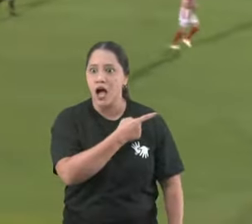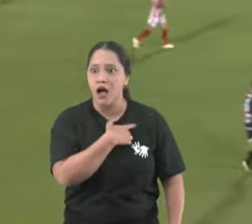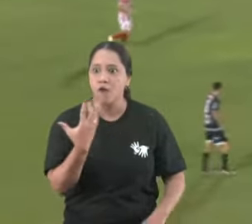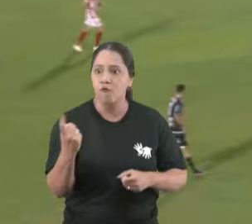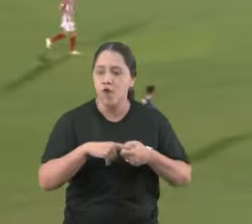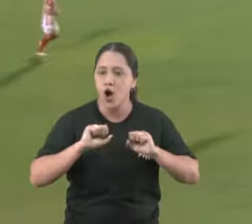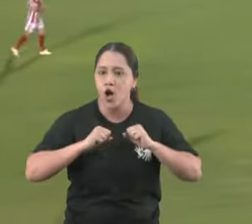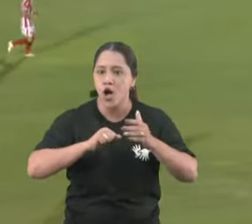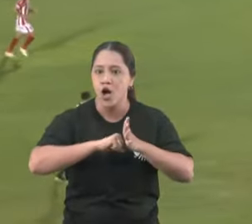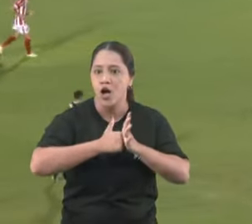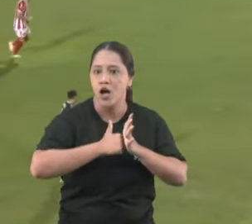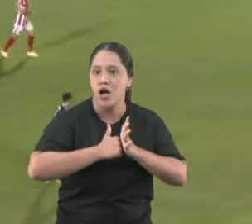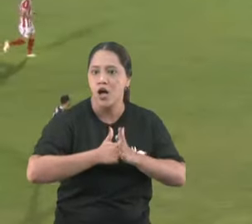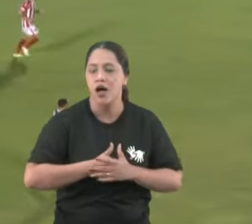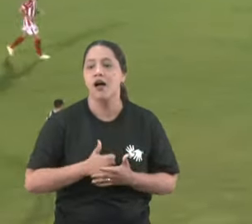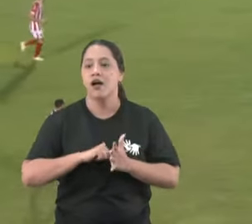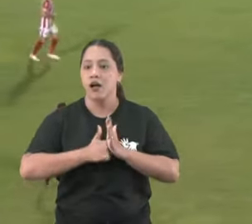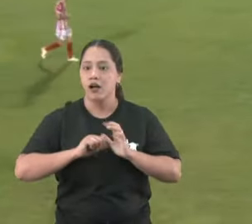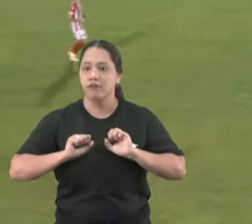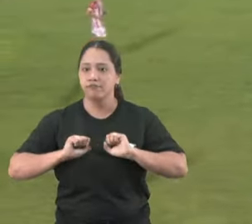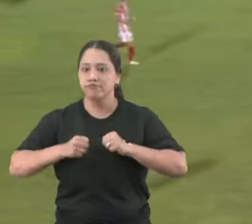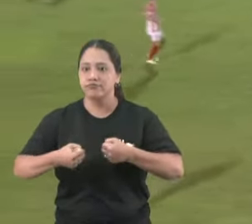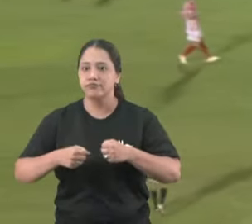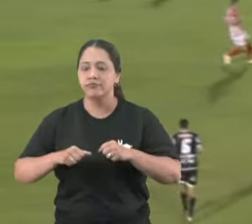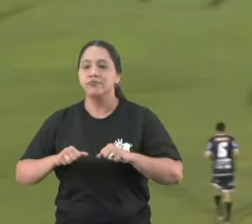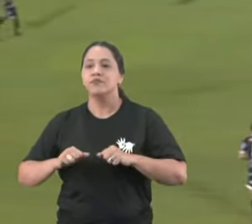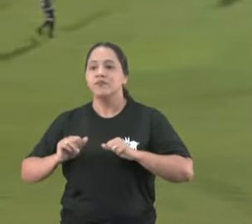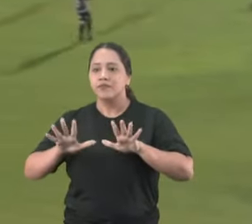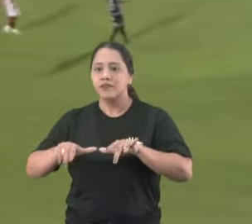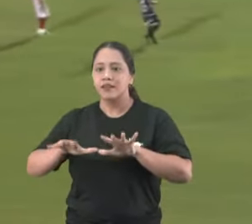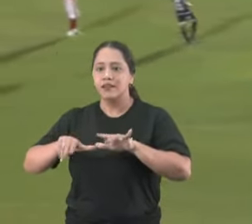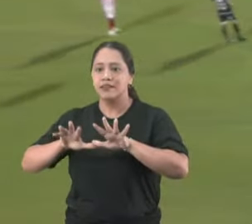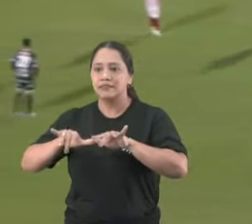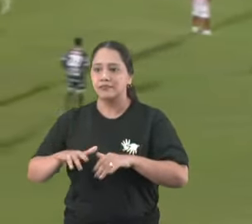da defensiva. Alvirrubra.